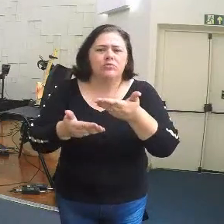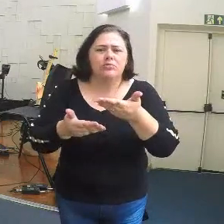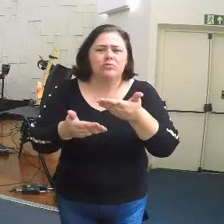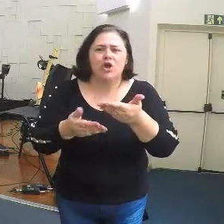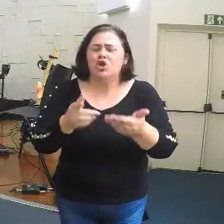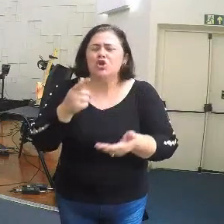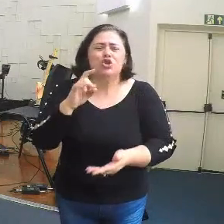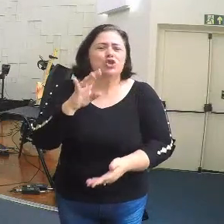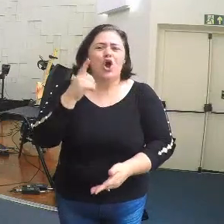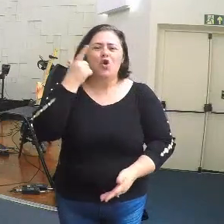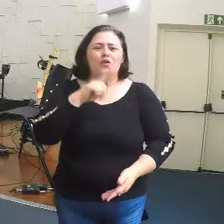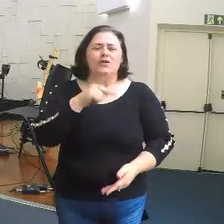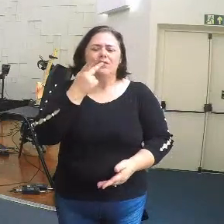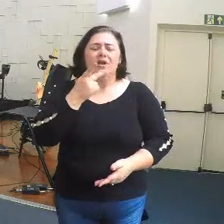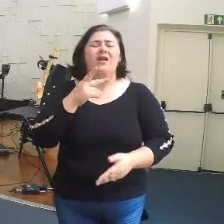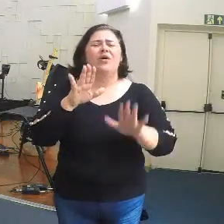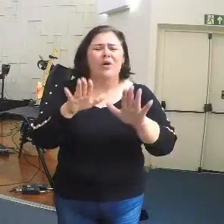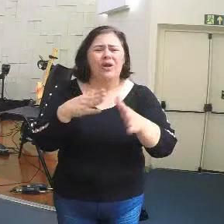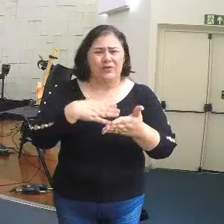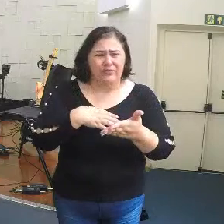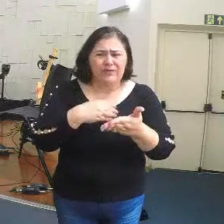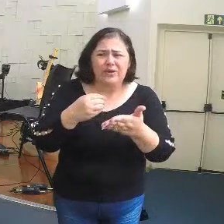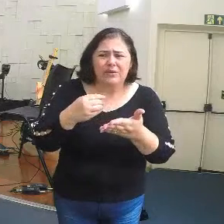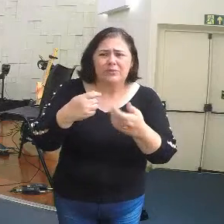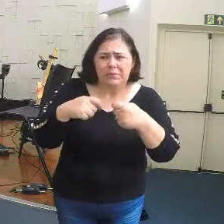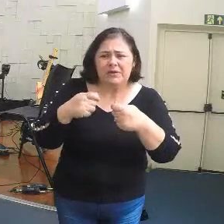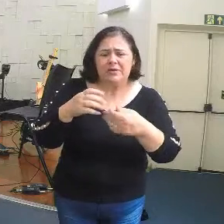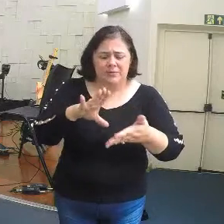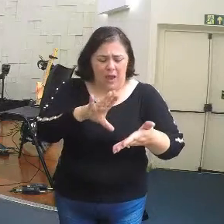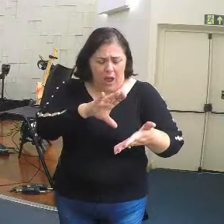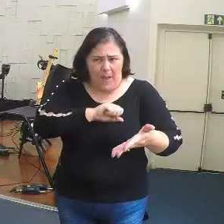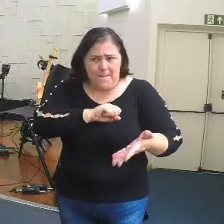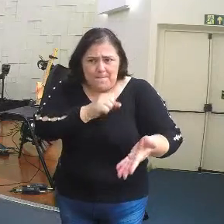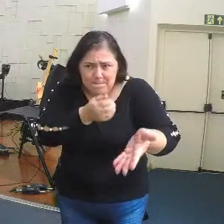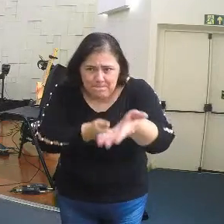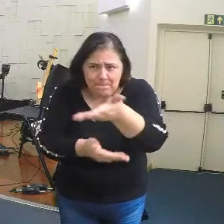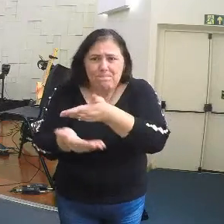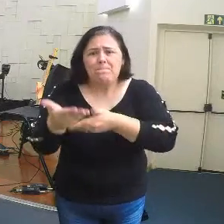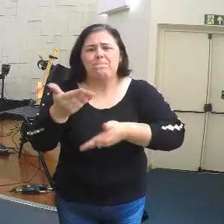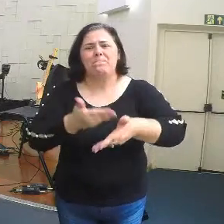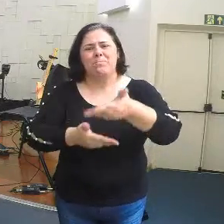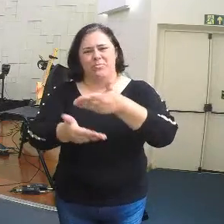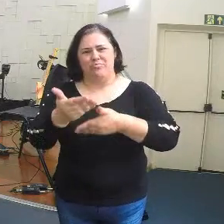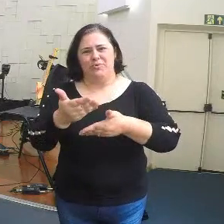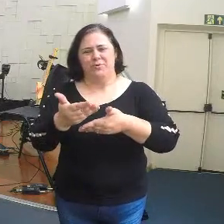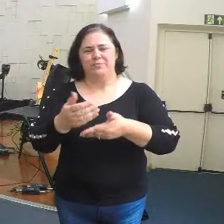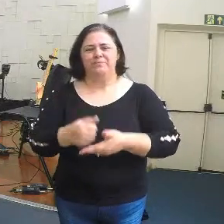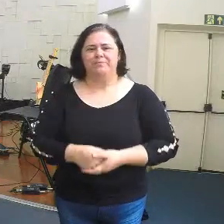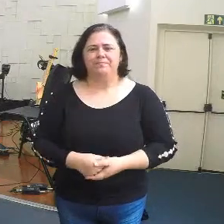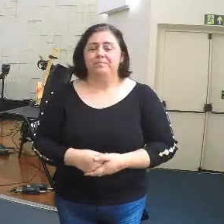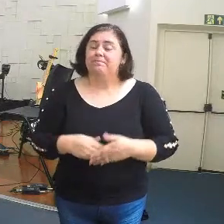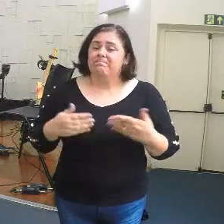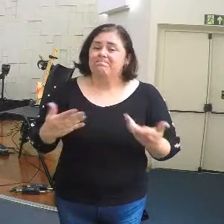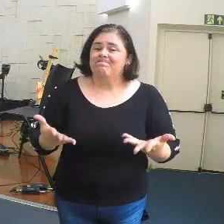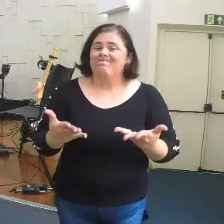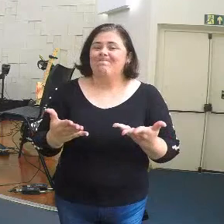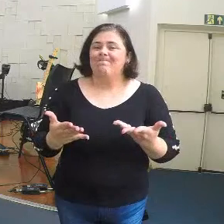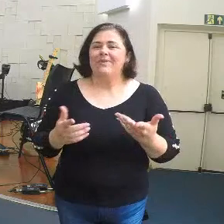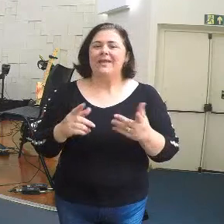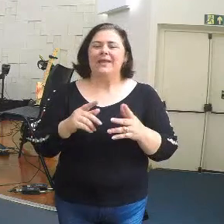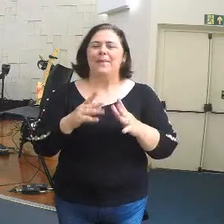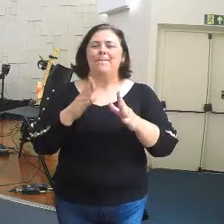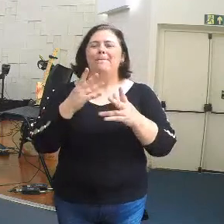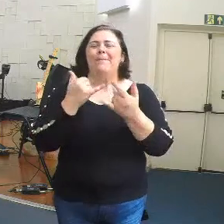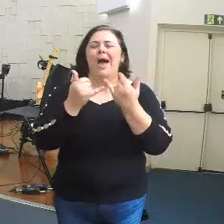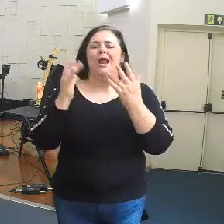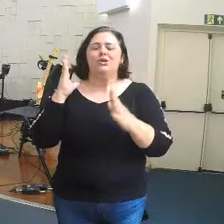isso. Filhinhos, amemos uns aos outros. É tanto que, nesse resumo,